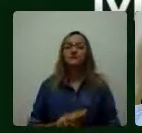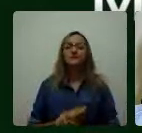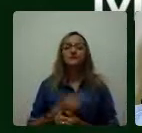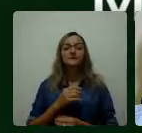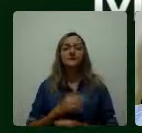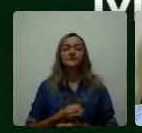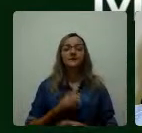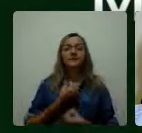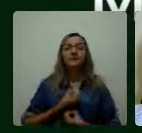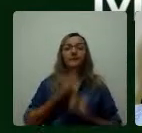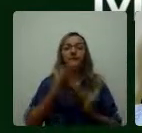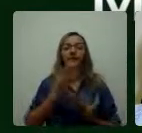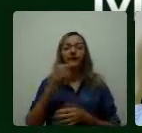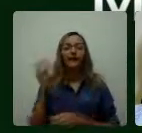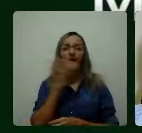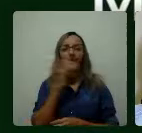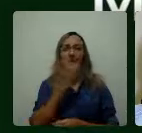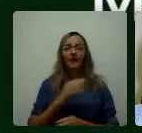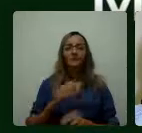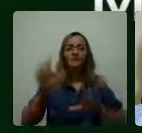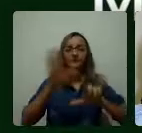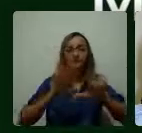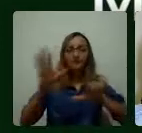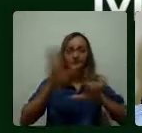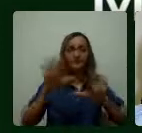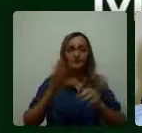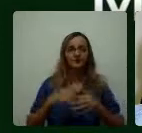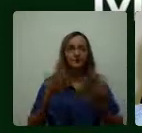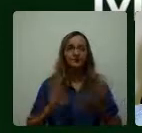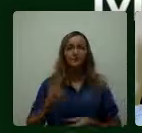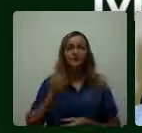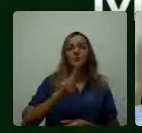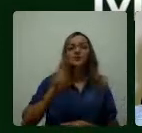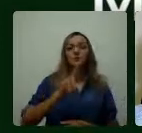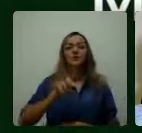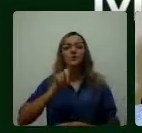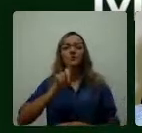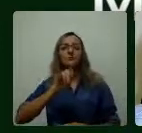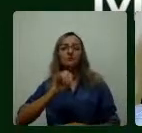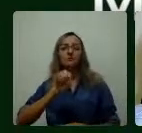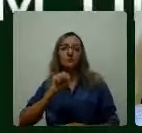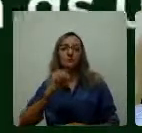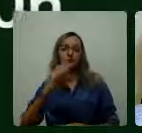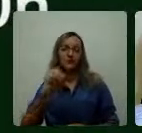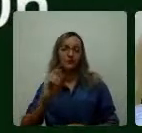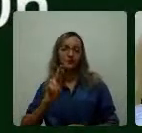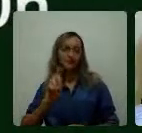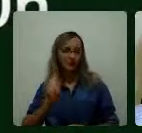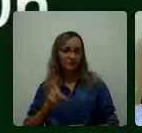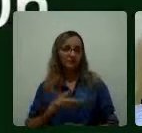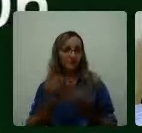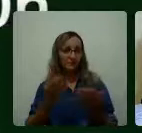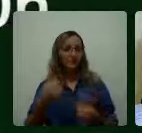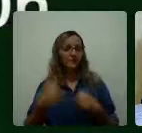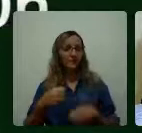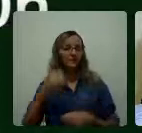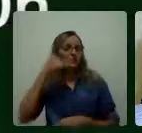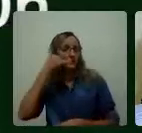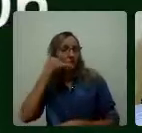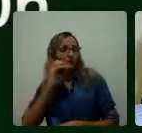pode já ter um time formado ou você pode montar um time, né? Nesse período, na semana que vem, que a gente vai abrir a plataforma.